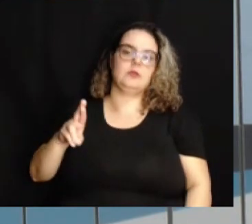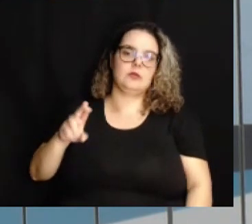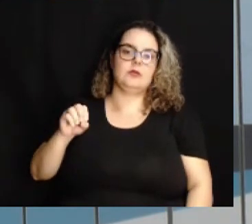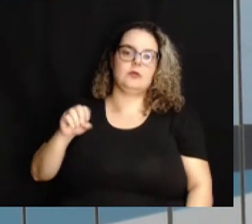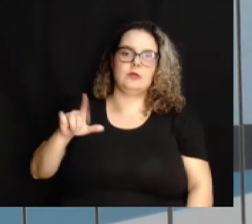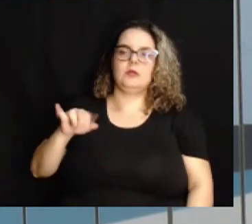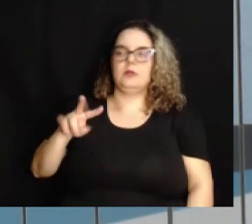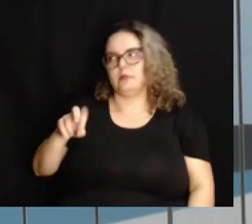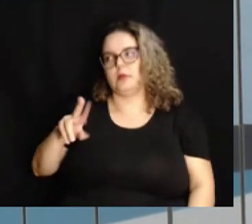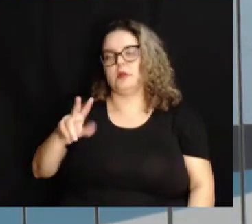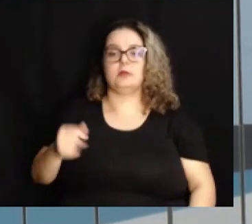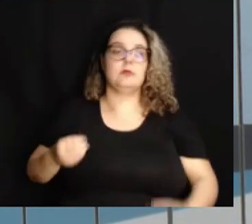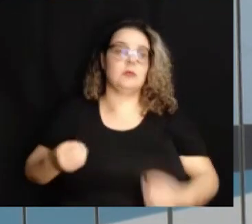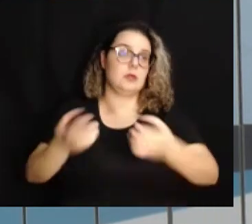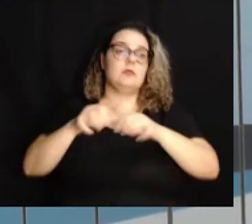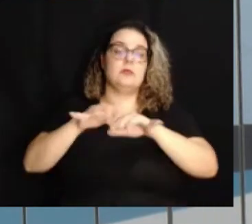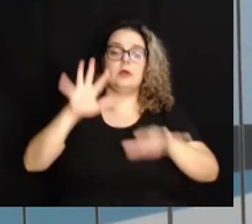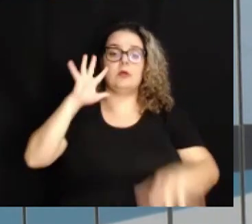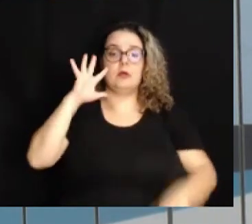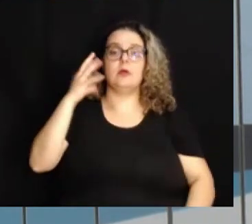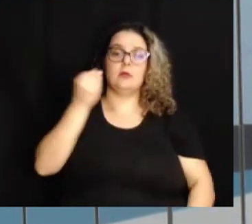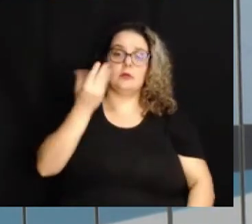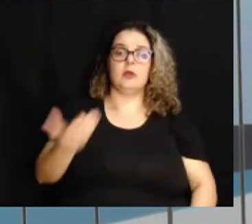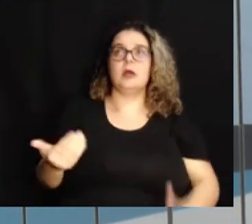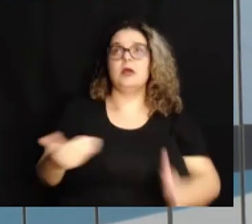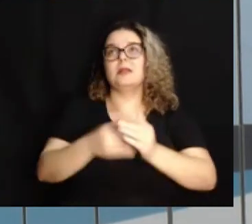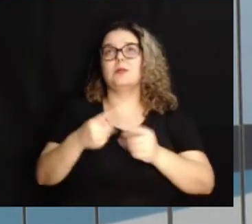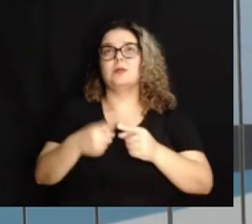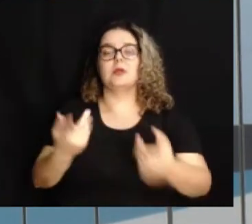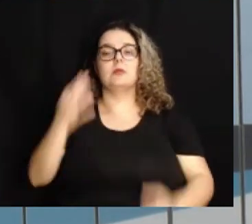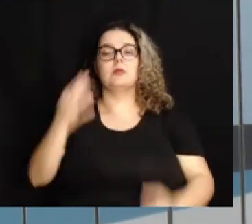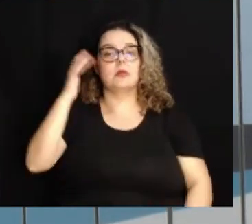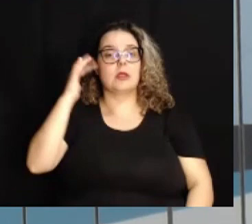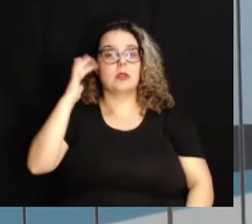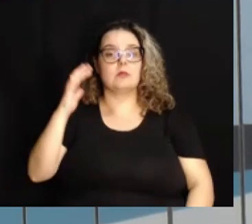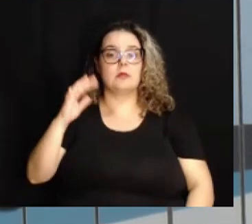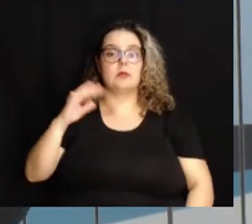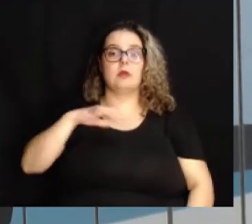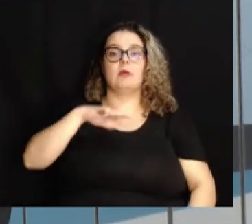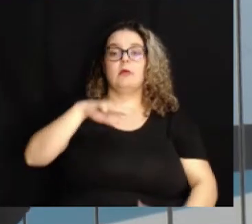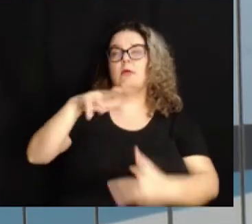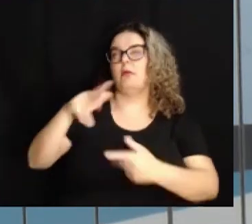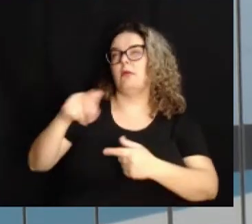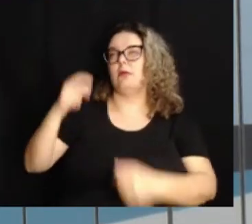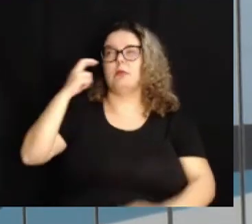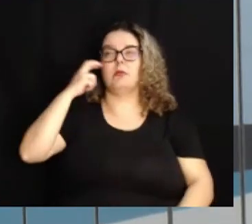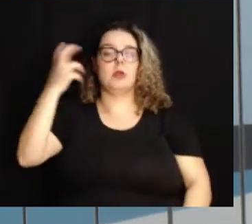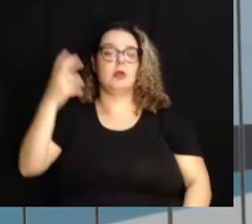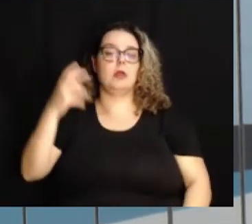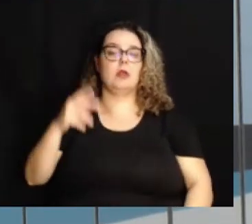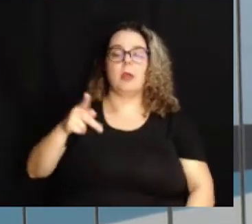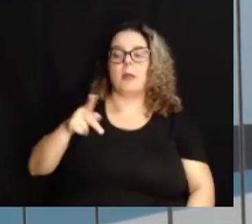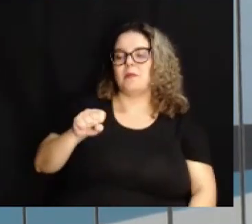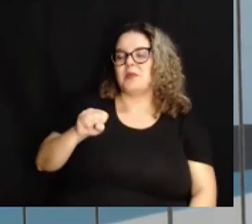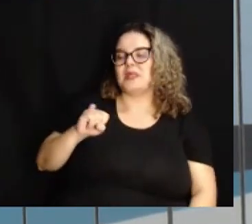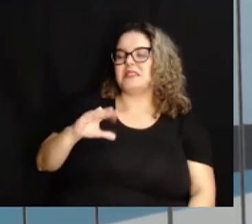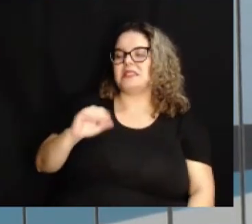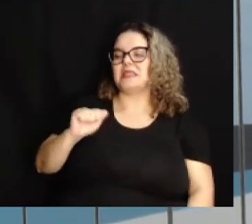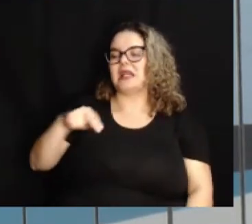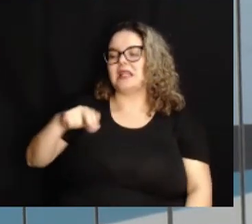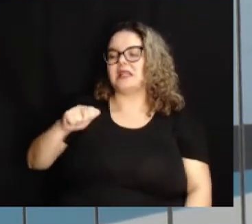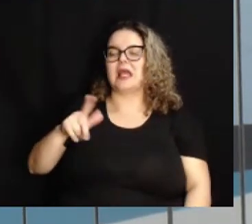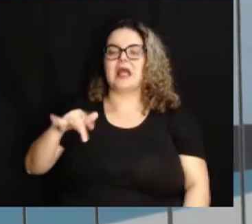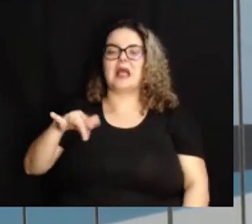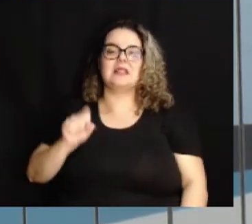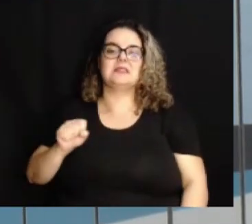falei, compreensível, né, até porque a gente pensa todo esse mundo intelectual, fala psicanálise, psicologia, tudo soa muito intelectual e justamente a minha ideia